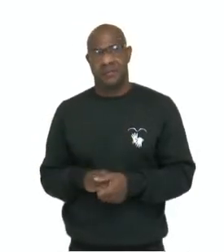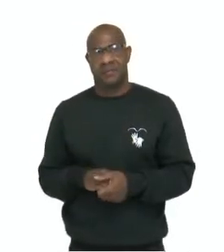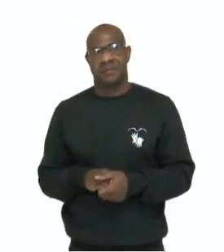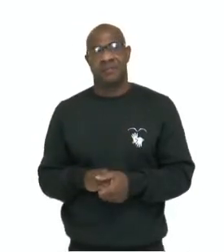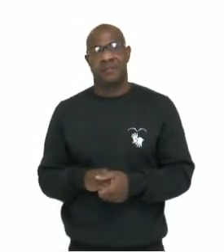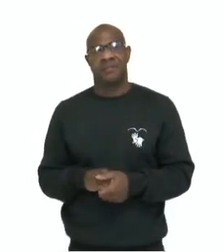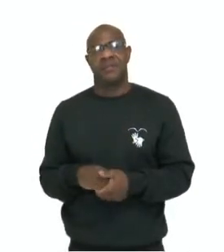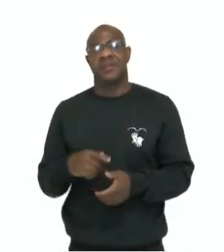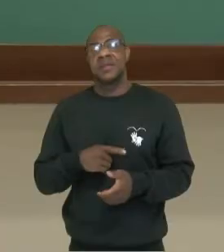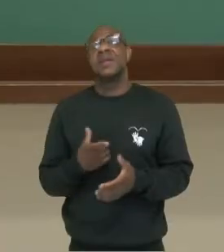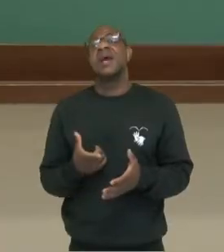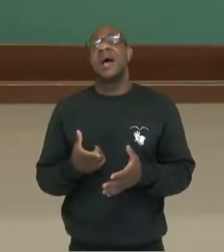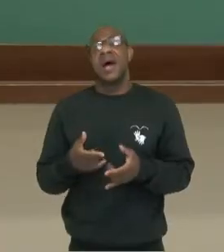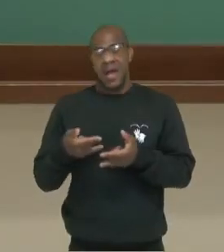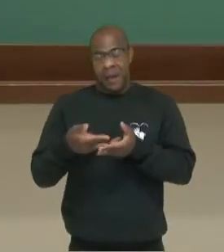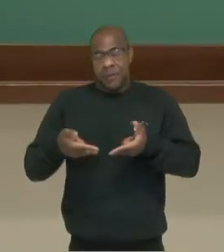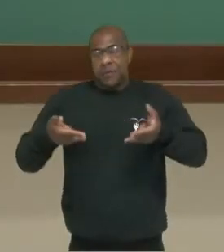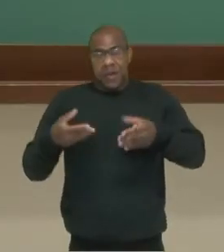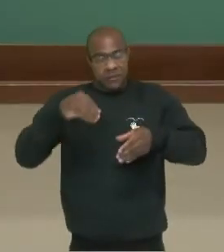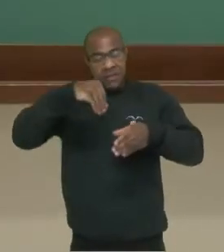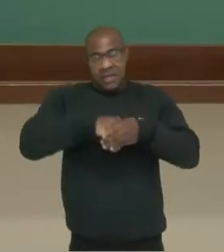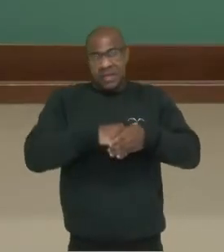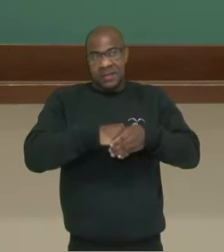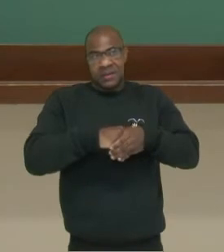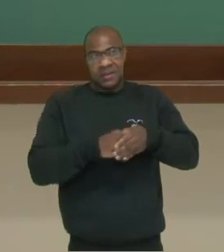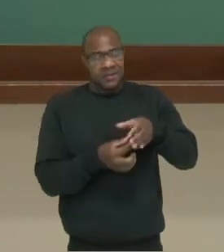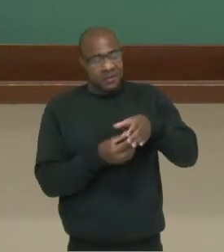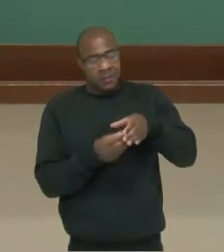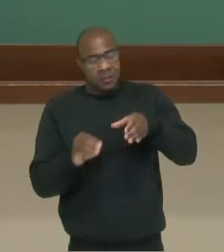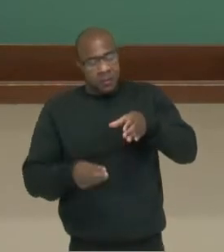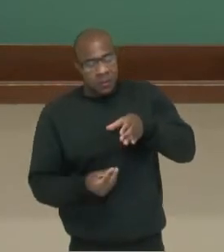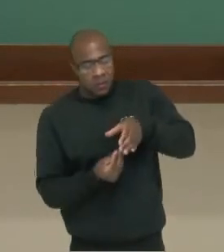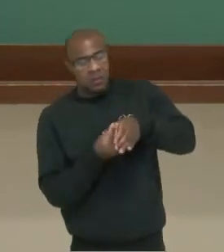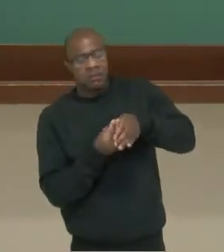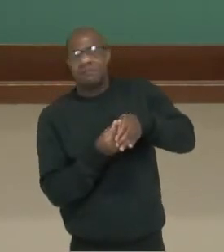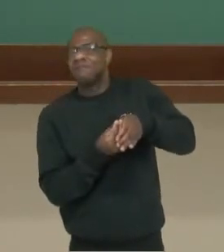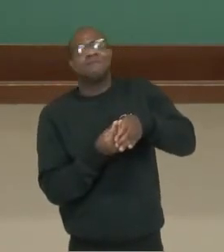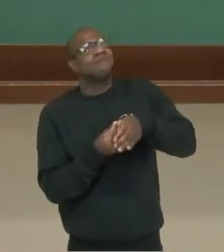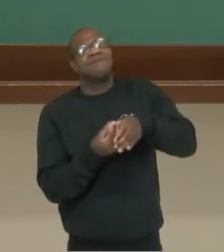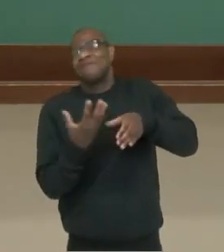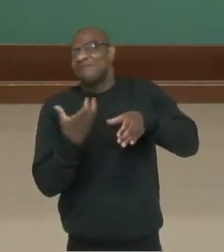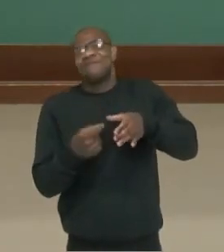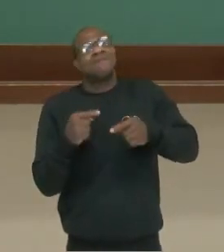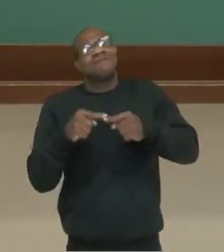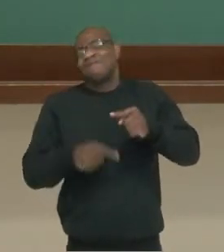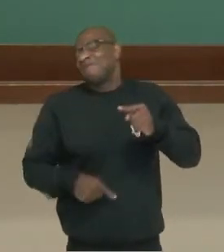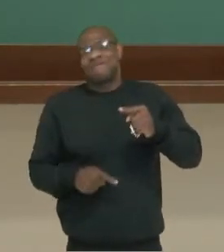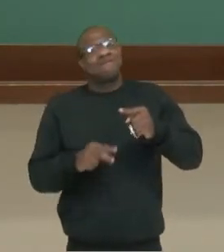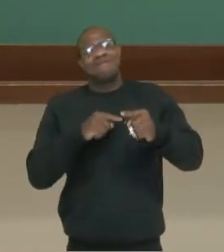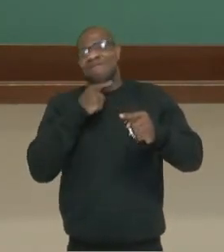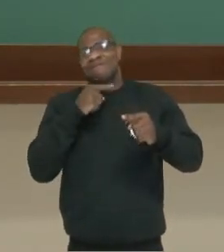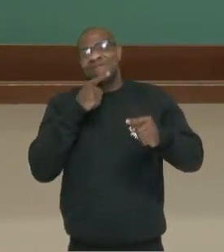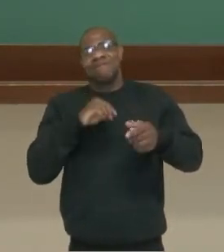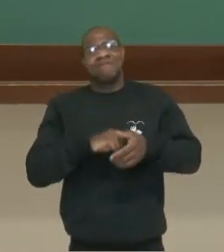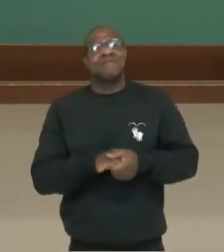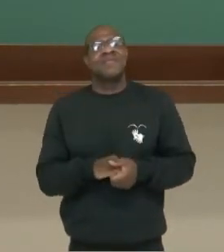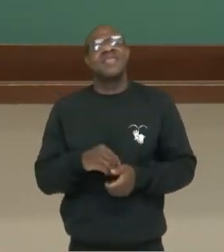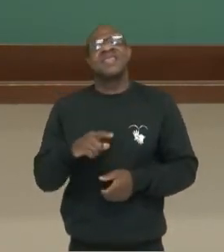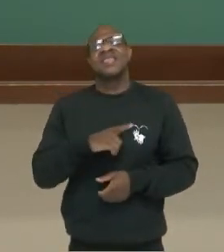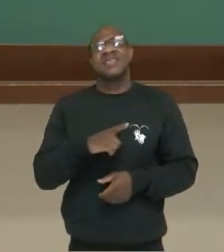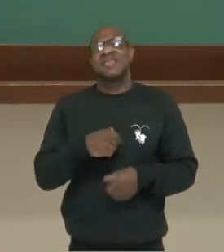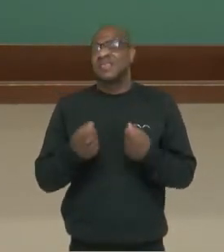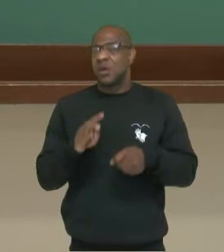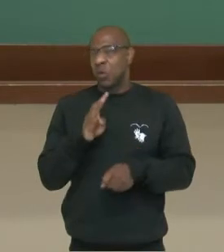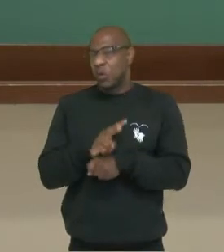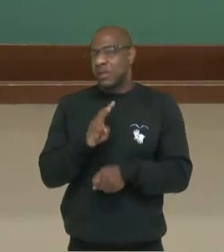absorvente interno. Também, né, não foi muito aceito na época e também tinha que ter um